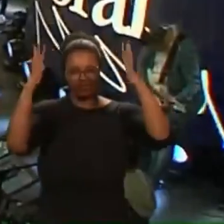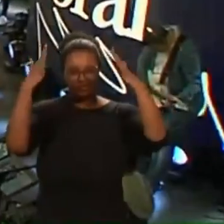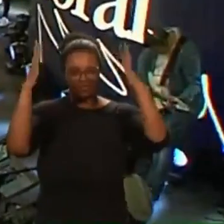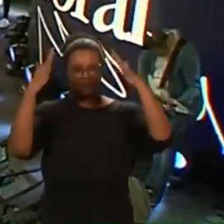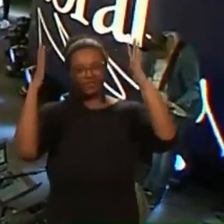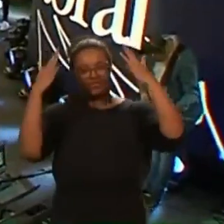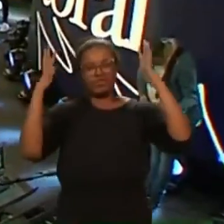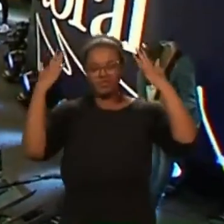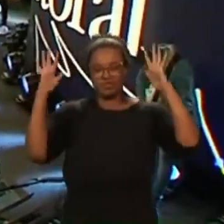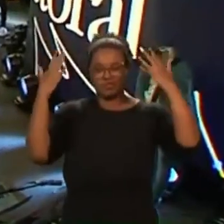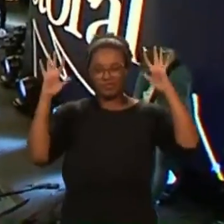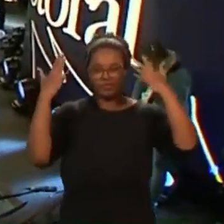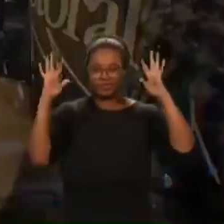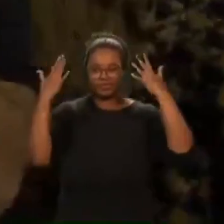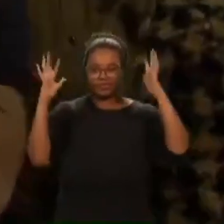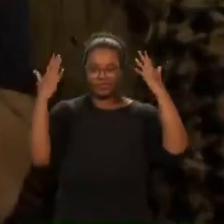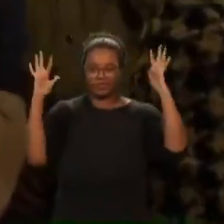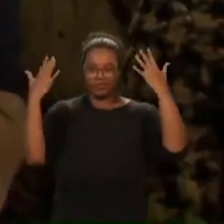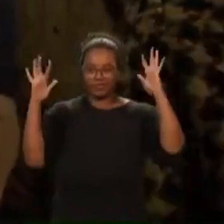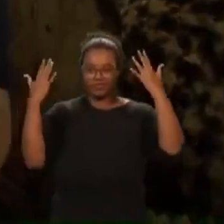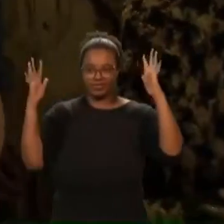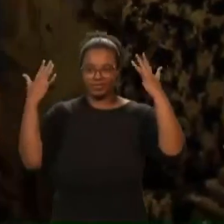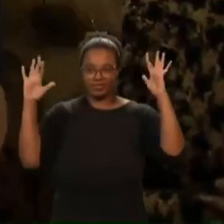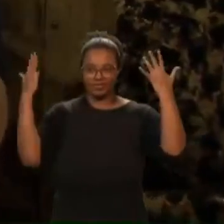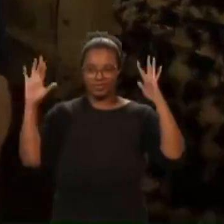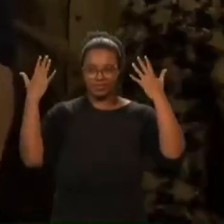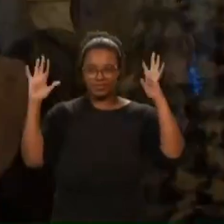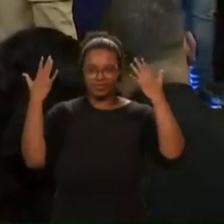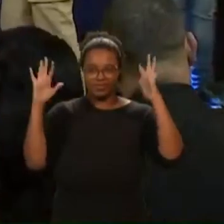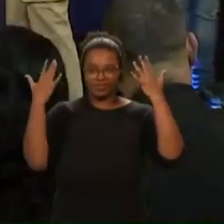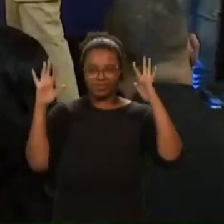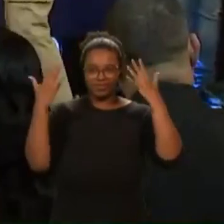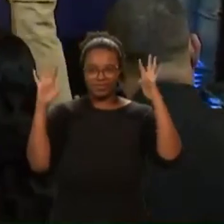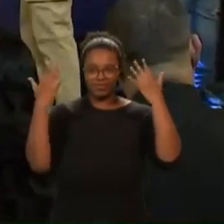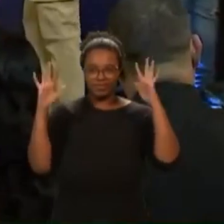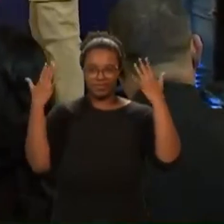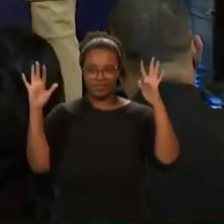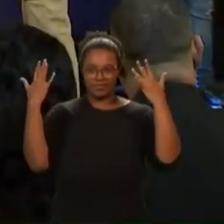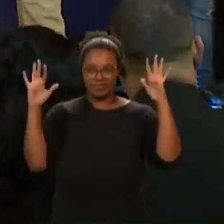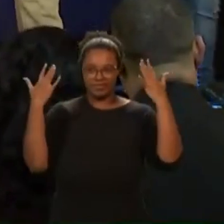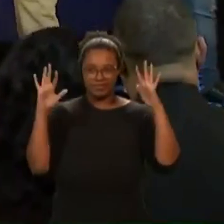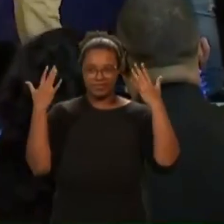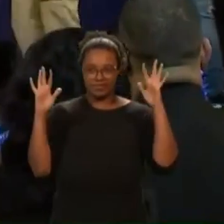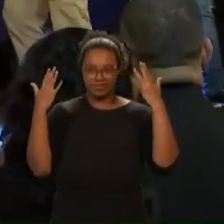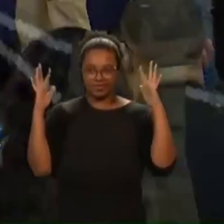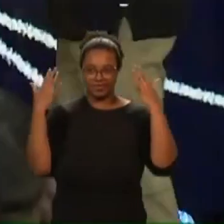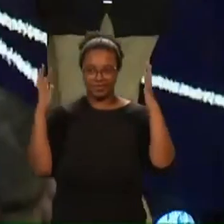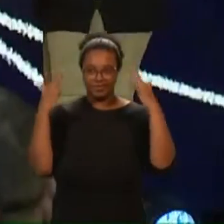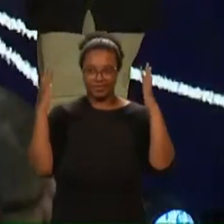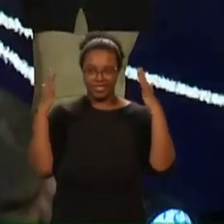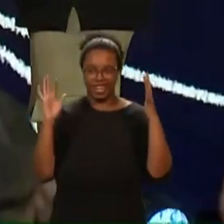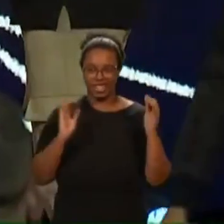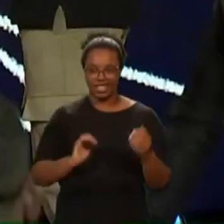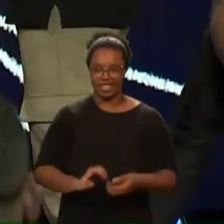de J em nome de Jesus em nome de Jesus em nome de Jesus quer